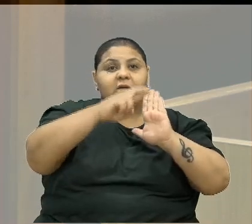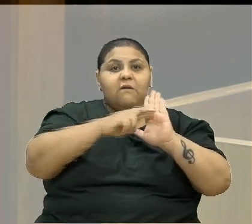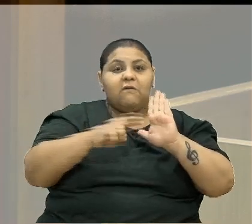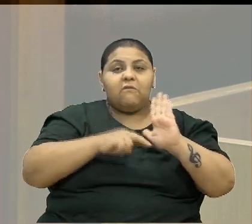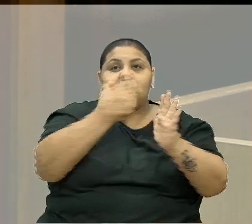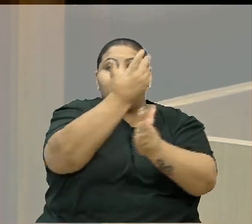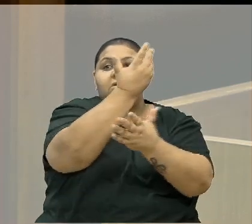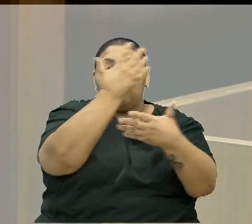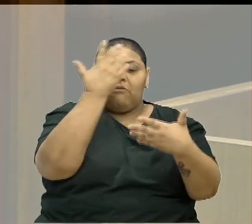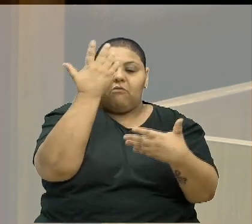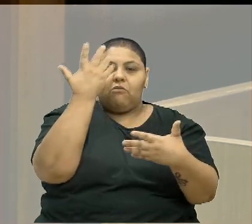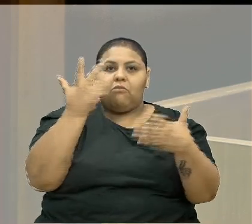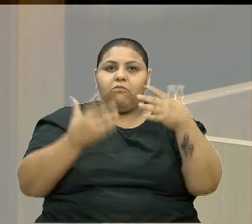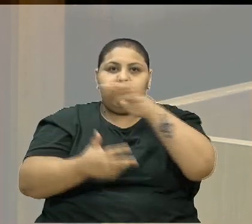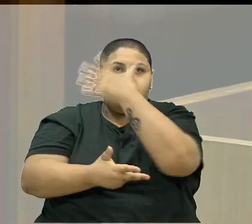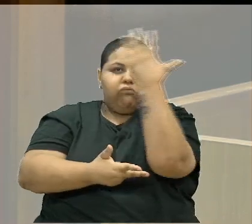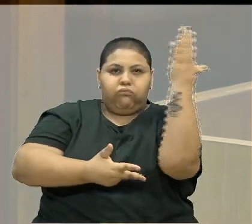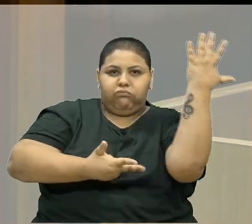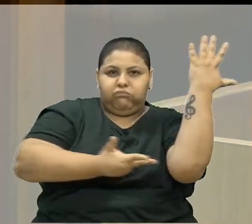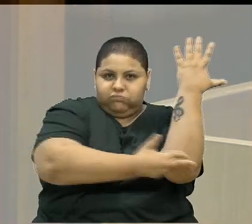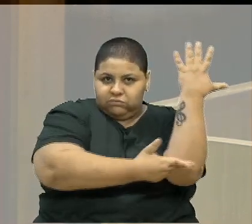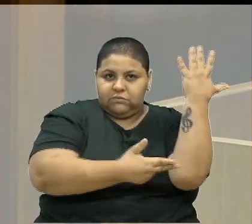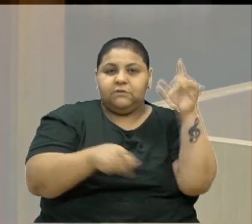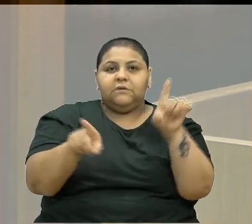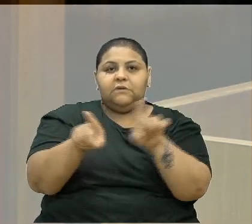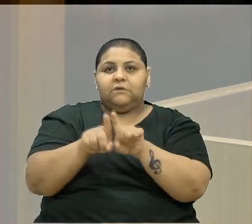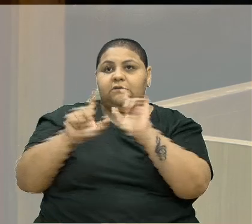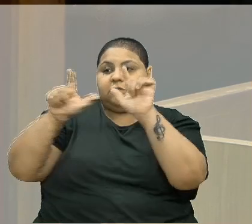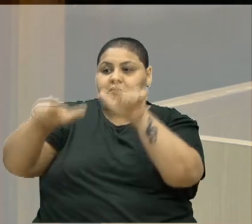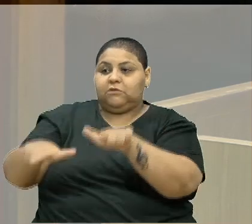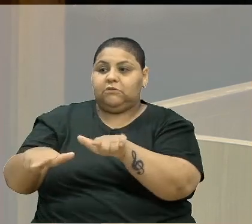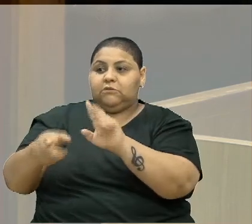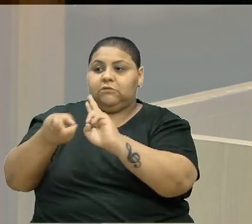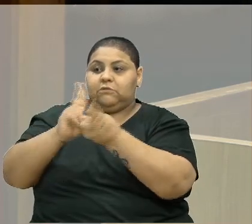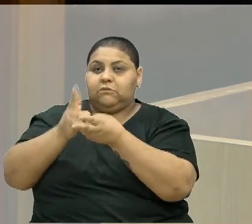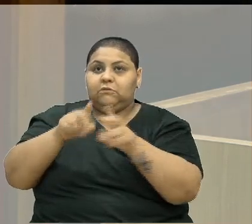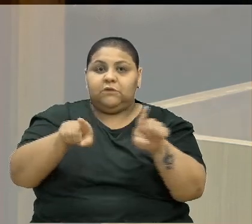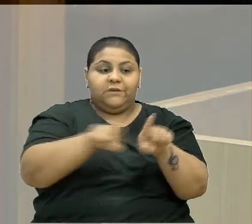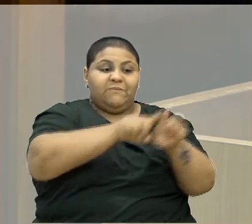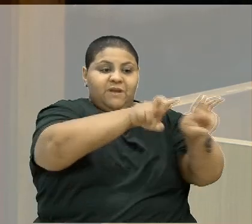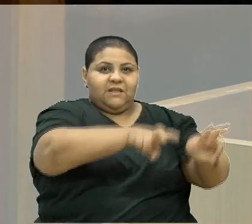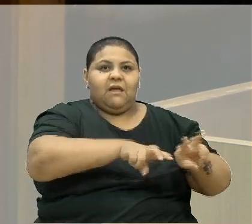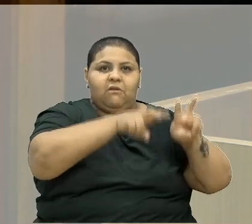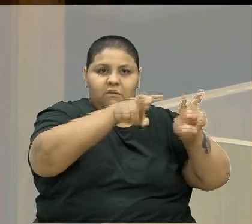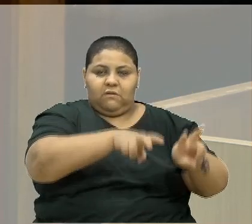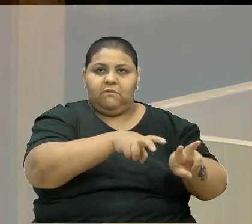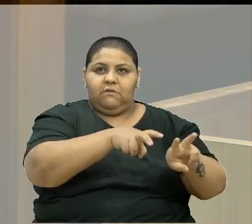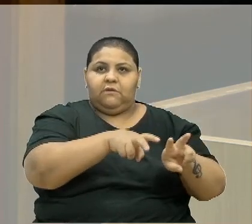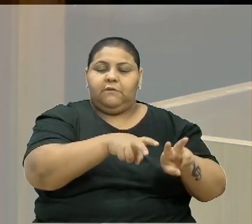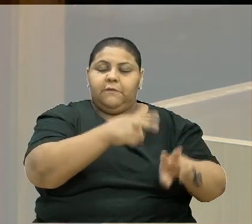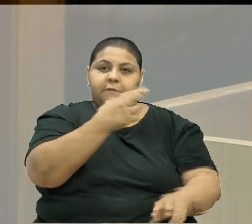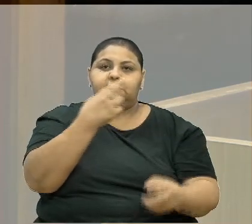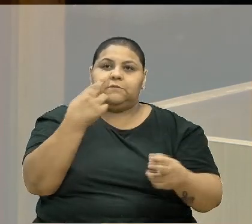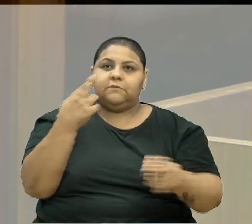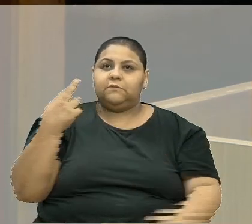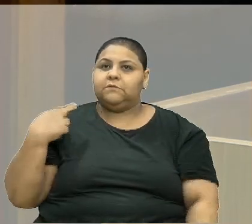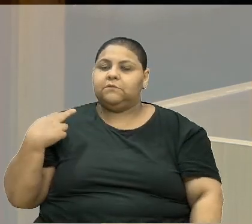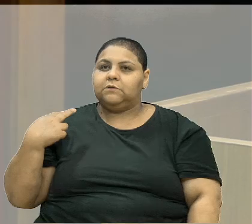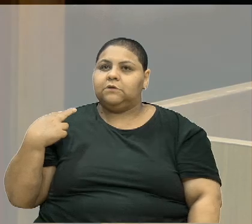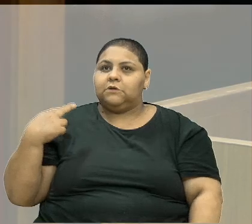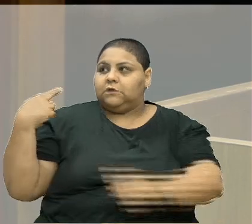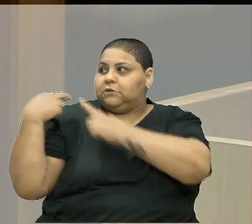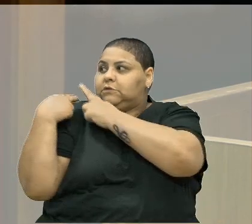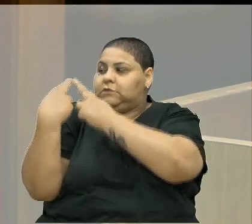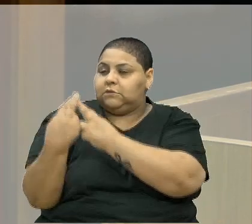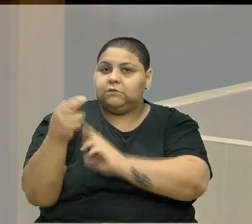poda e supressão de árvores, tanto no ambiente urbano quanto no ambiente rural. A responsabilidade pelo plantio e